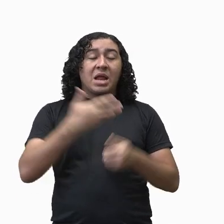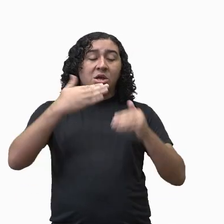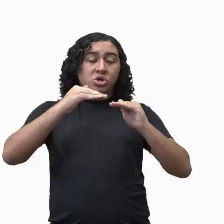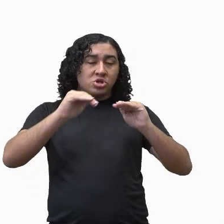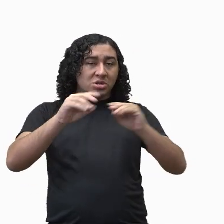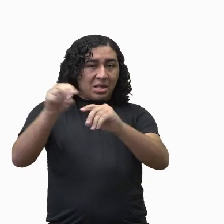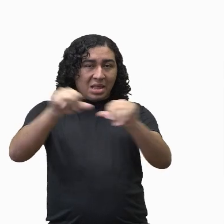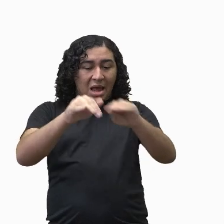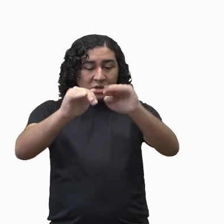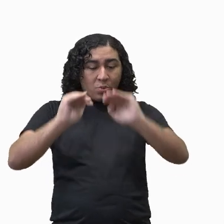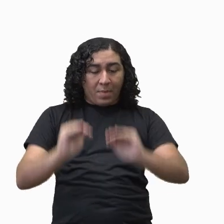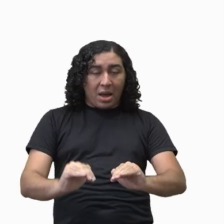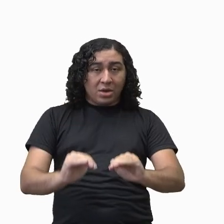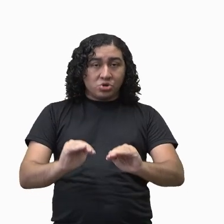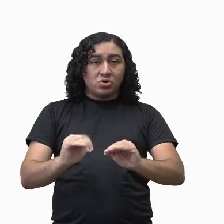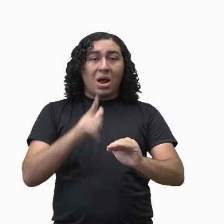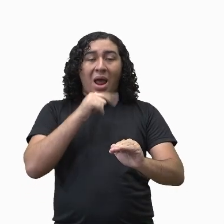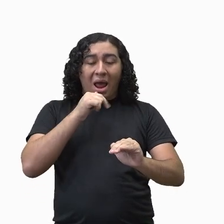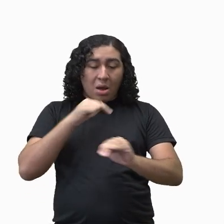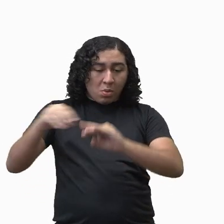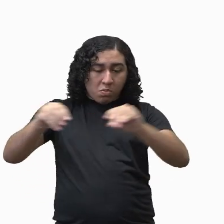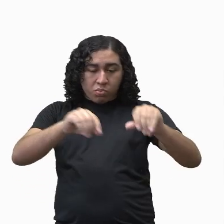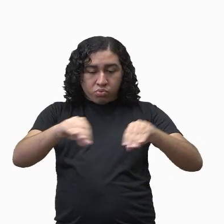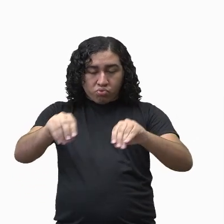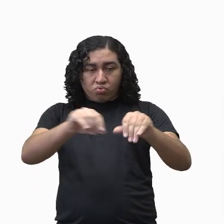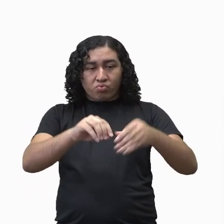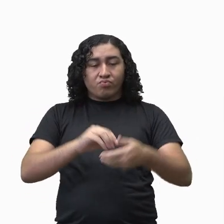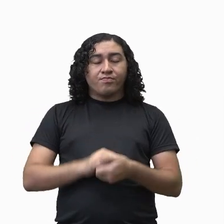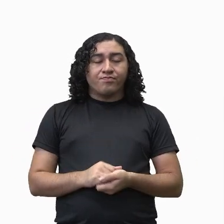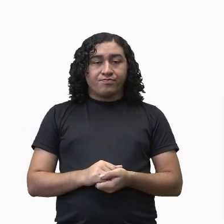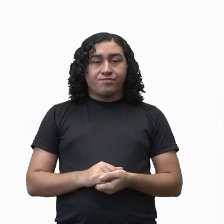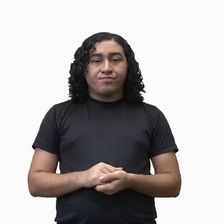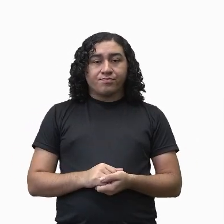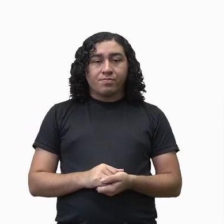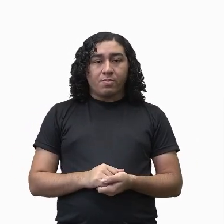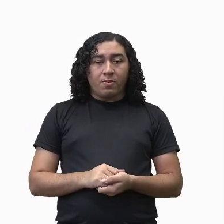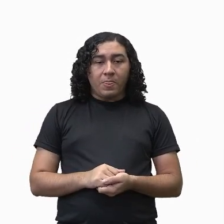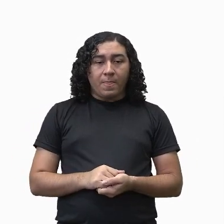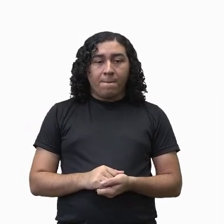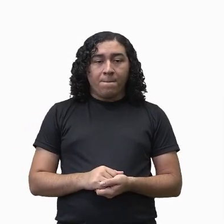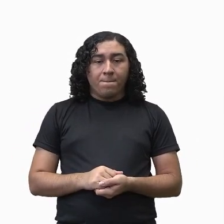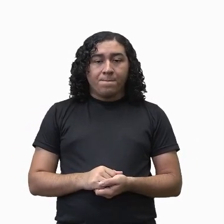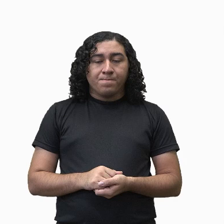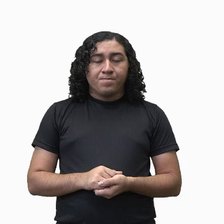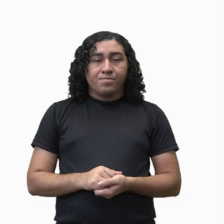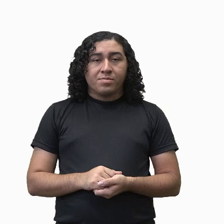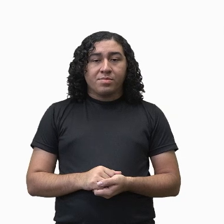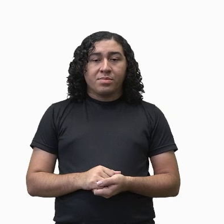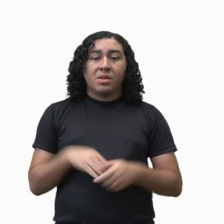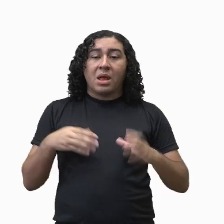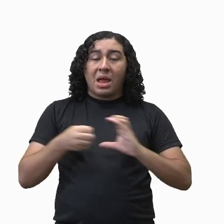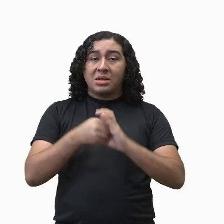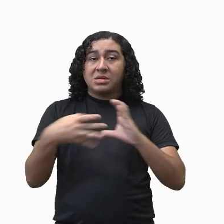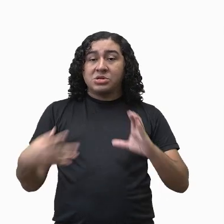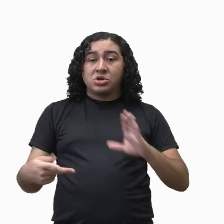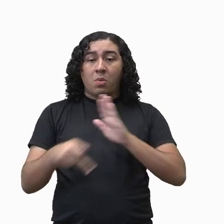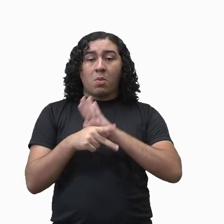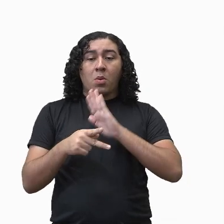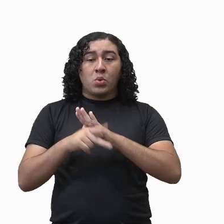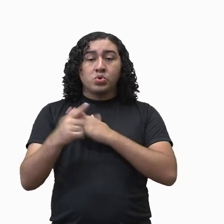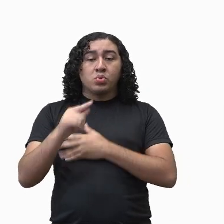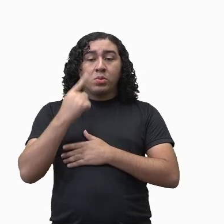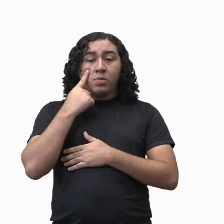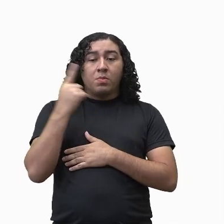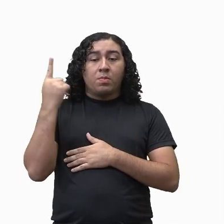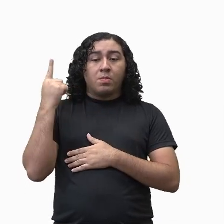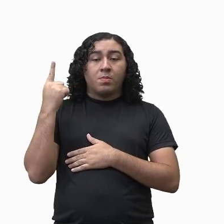solos úmidos. E a peculiaridade desse grupo aí, que diferente dos anteriores, como vocês podem ver aí a Cecília